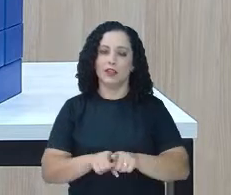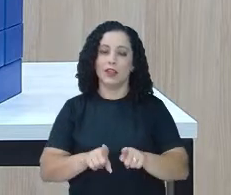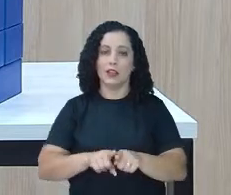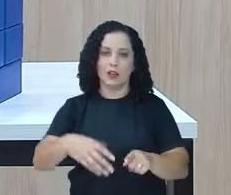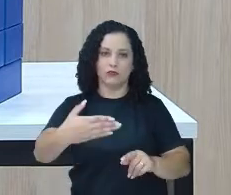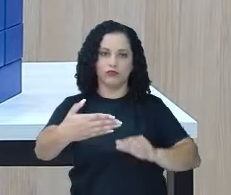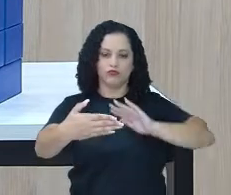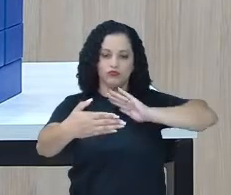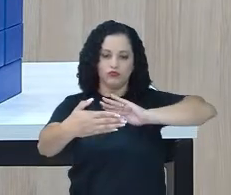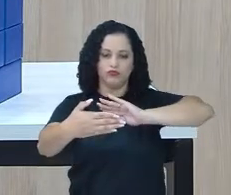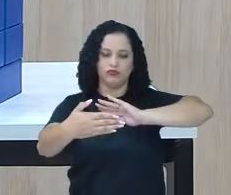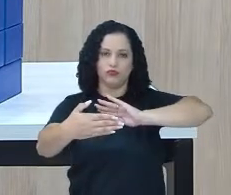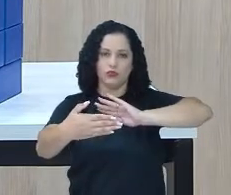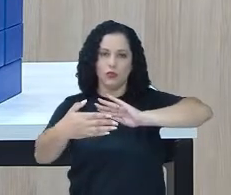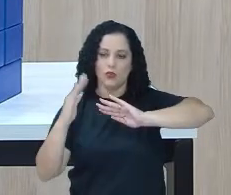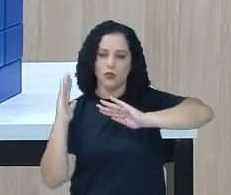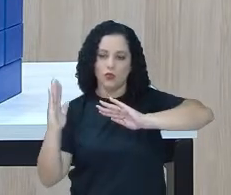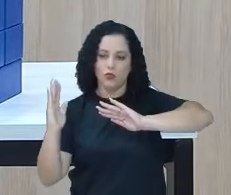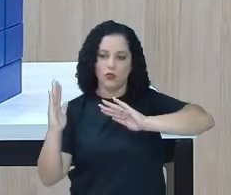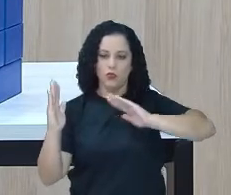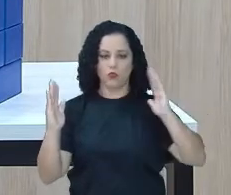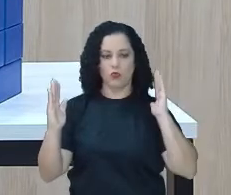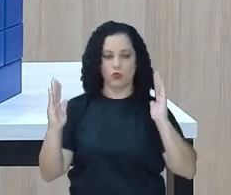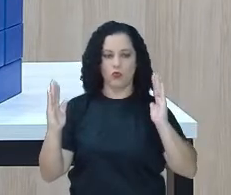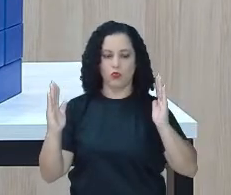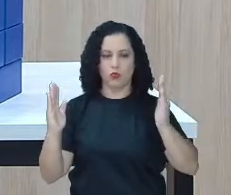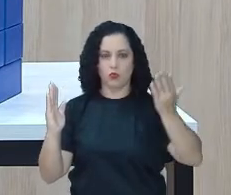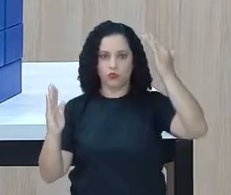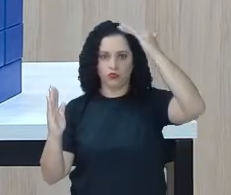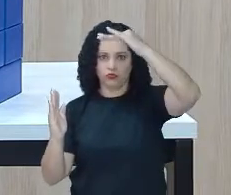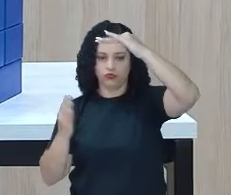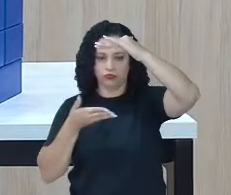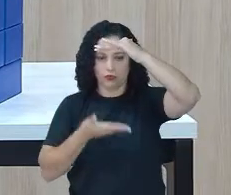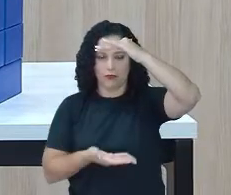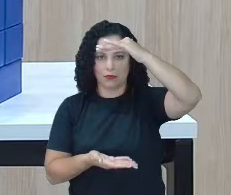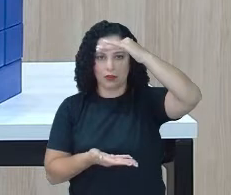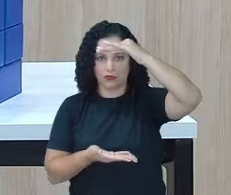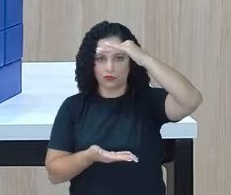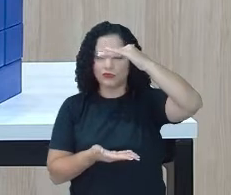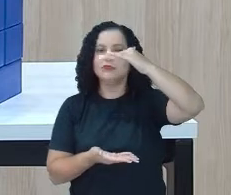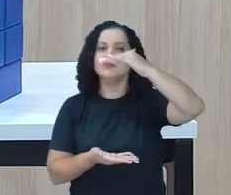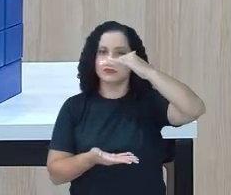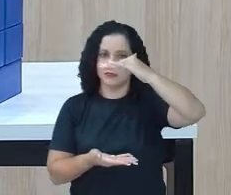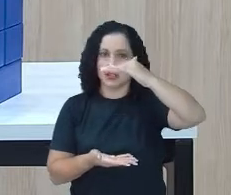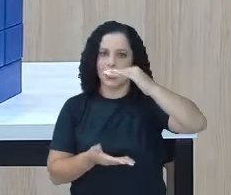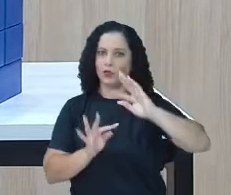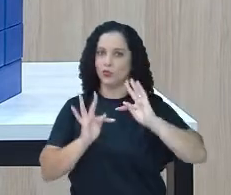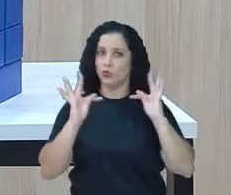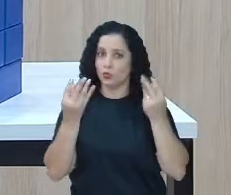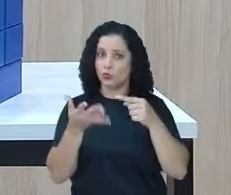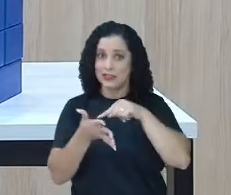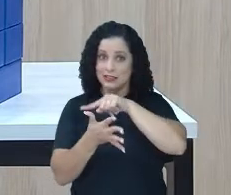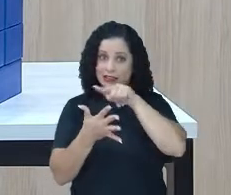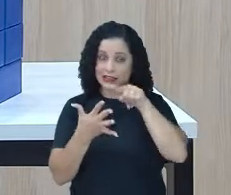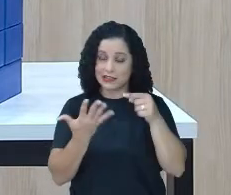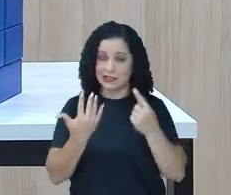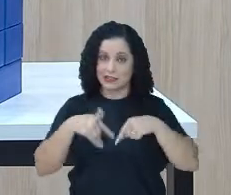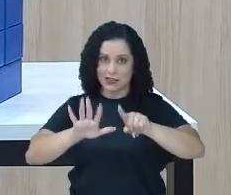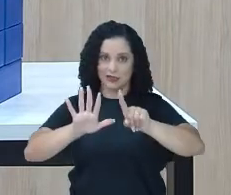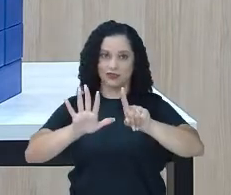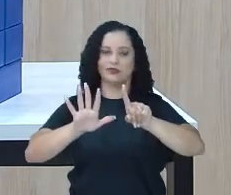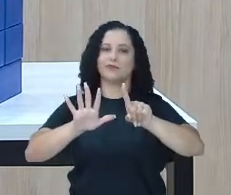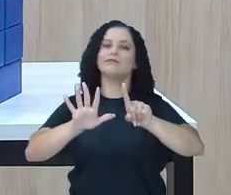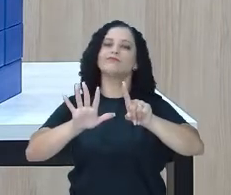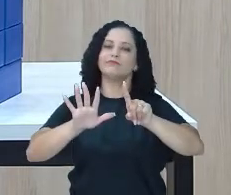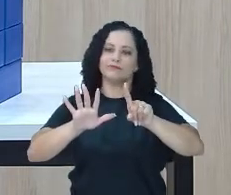é? Eu tenho a frente e atrás, a direita e a esquerda, em cima e embaixo, né? A gente vai ter aí essas 6 faces que são